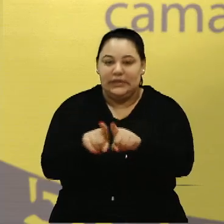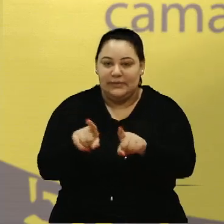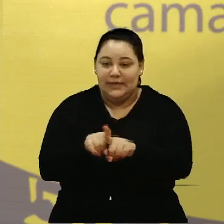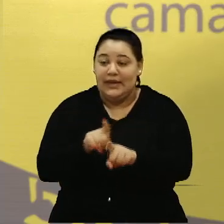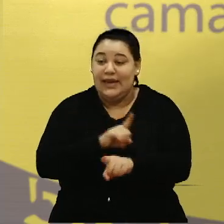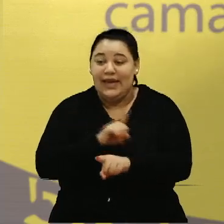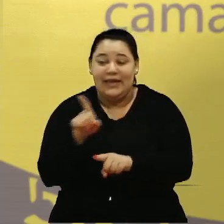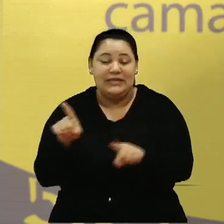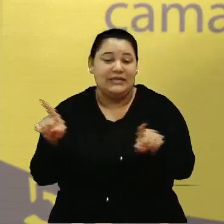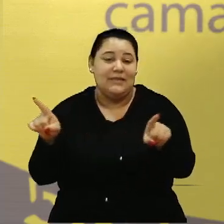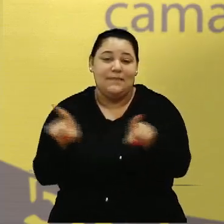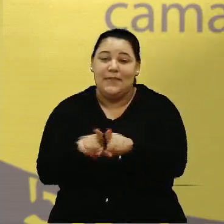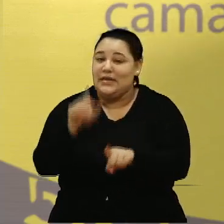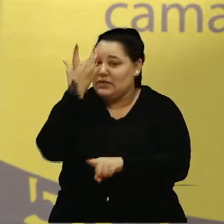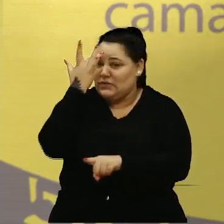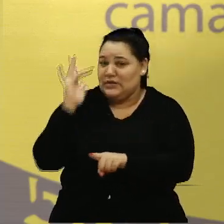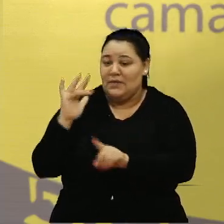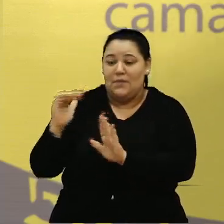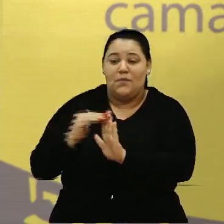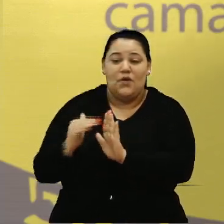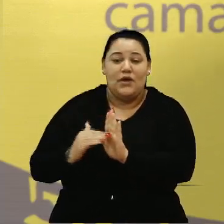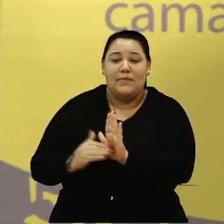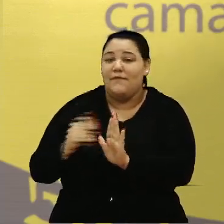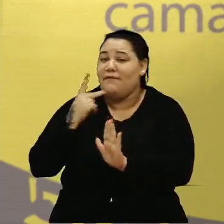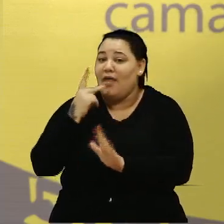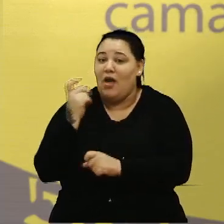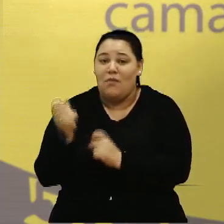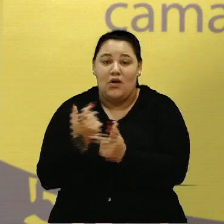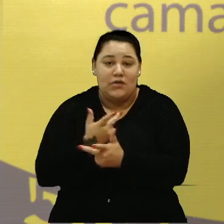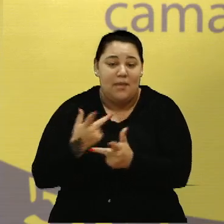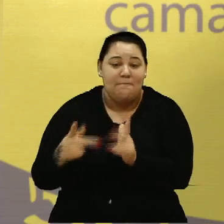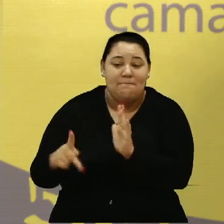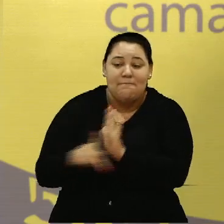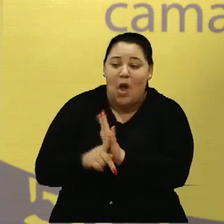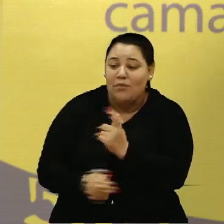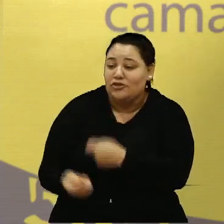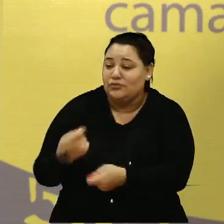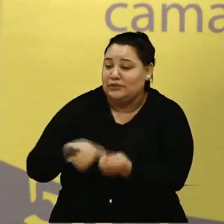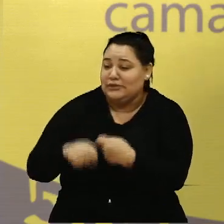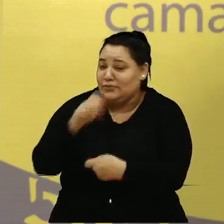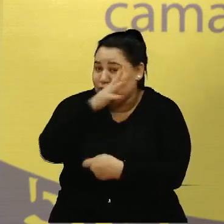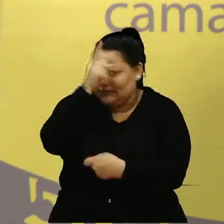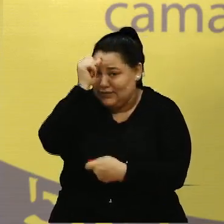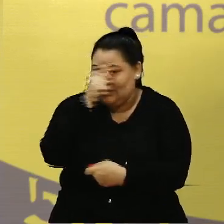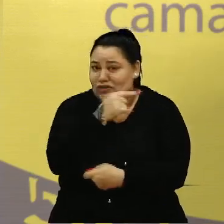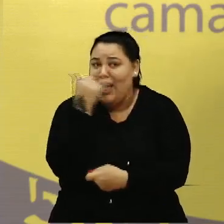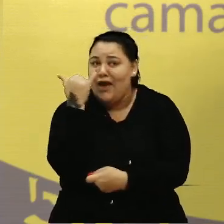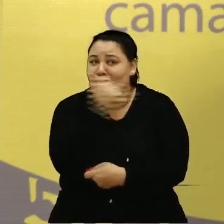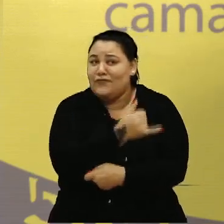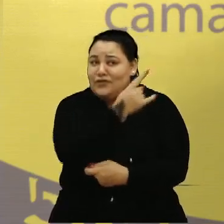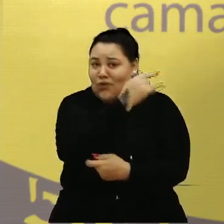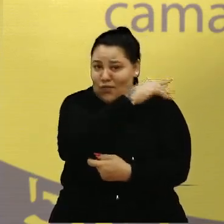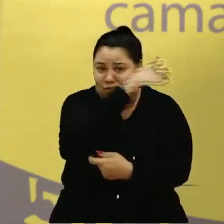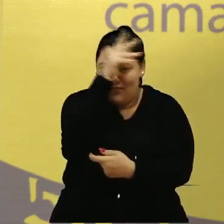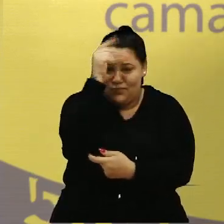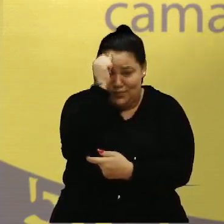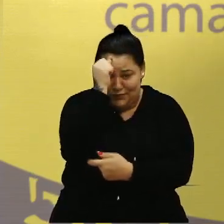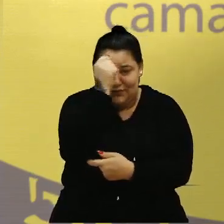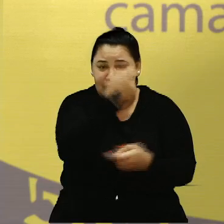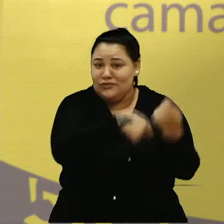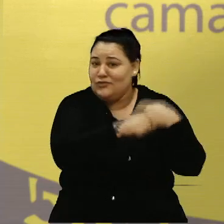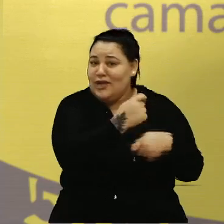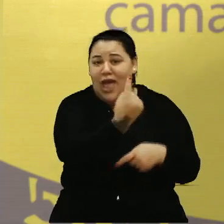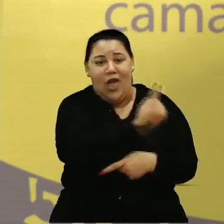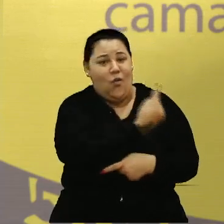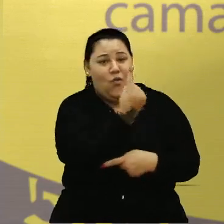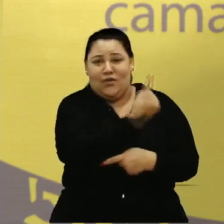não sabiam do programa, disseram que era algo da administração municipal. Ressaltamos na Câmara que a administração municipal é só uma, né, a Prefeitura, a